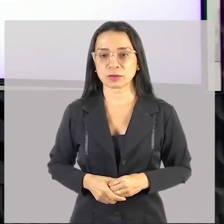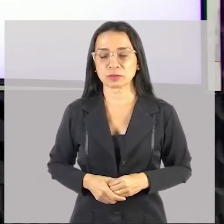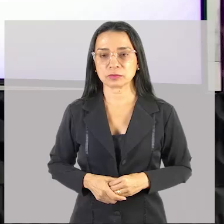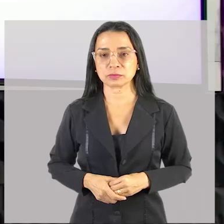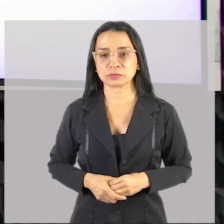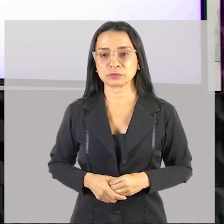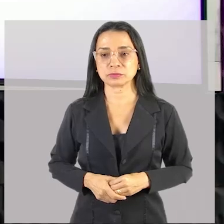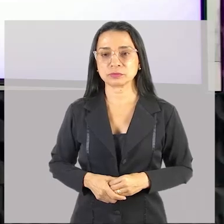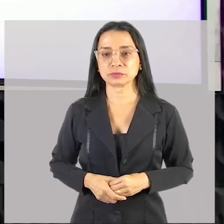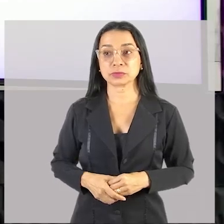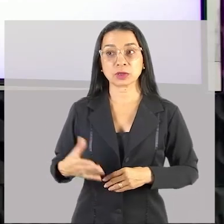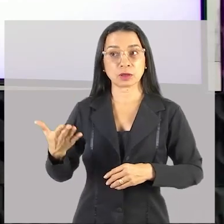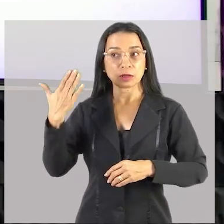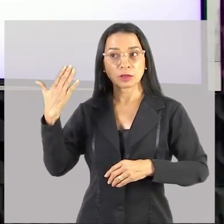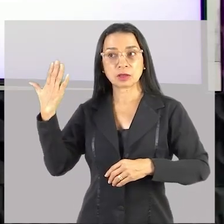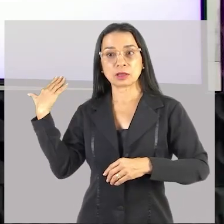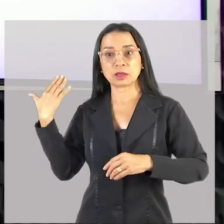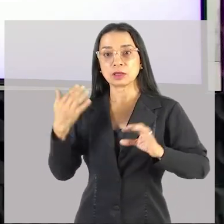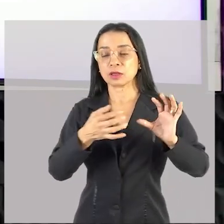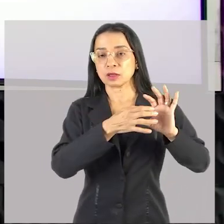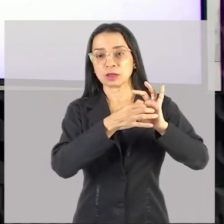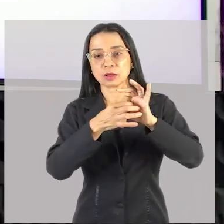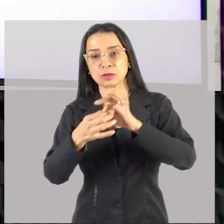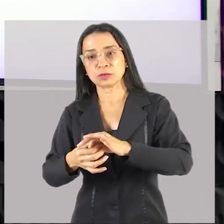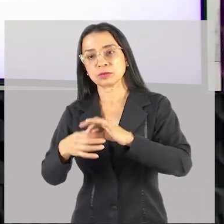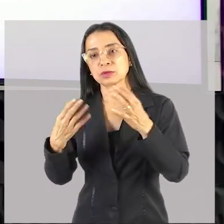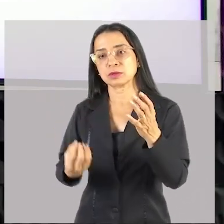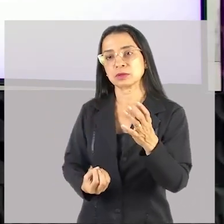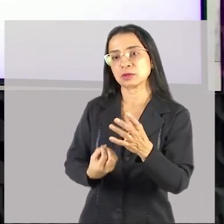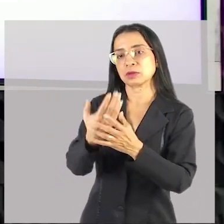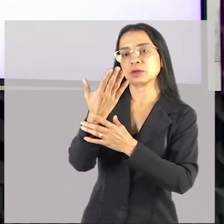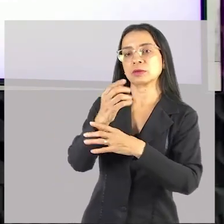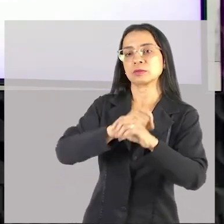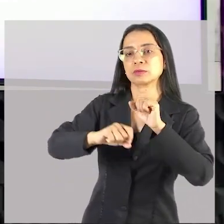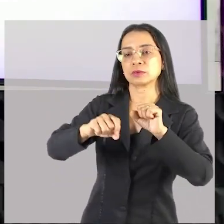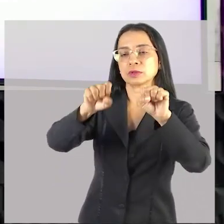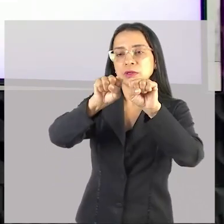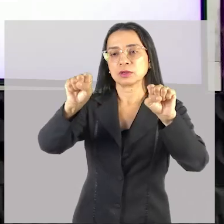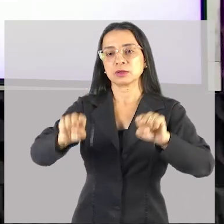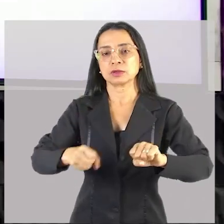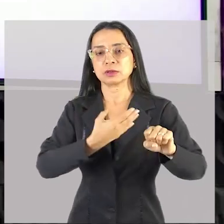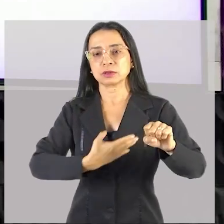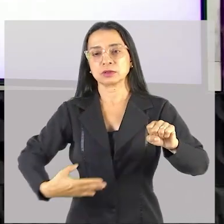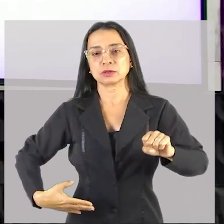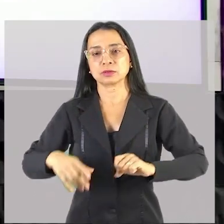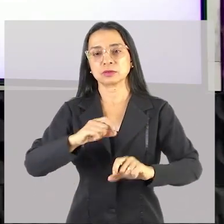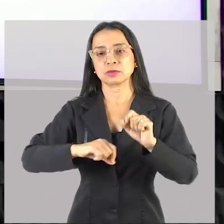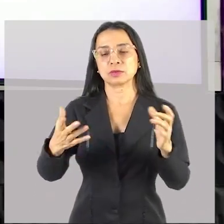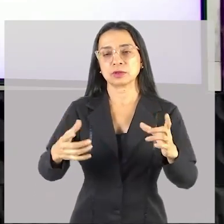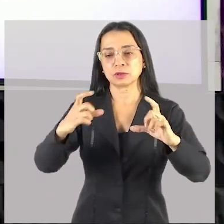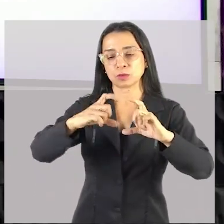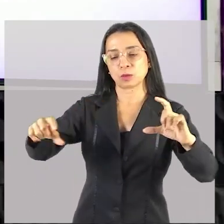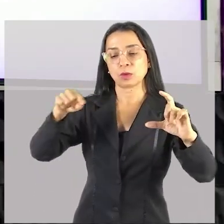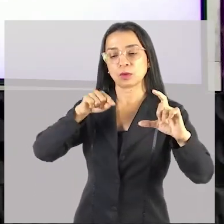Naquele contexto, a emergência do sistema de governo mencionado no excerto promoveu o